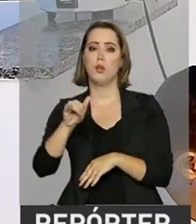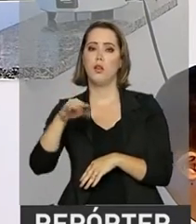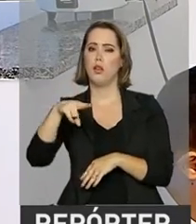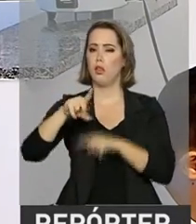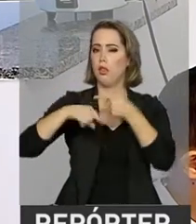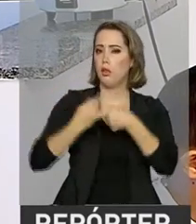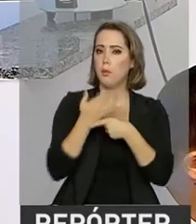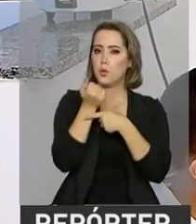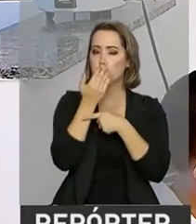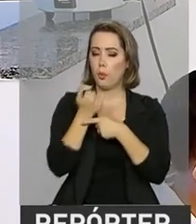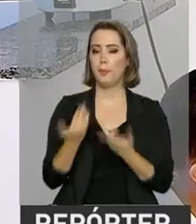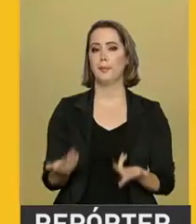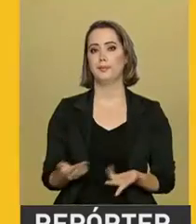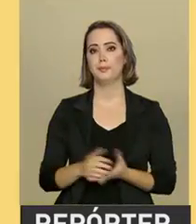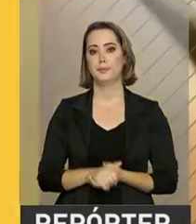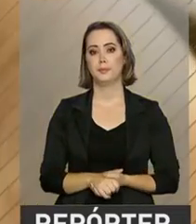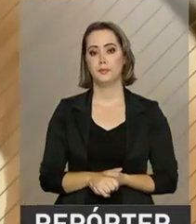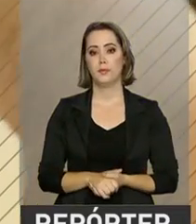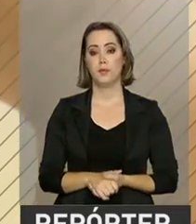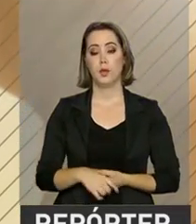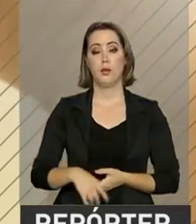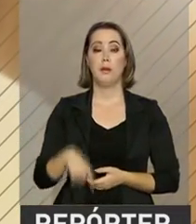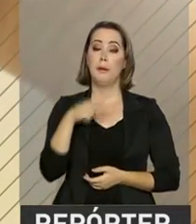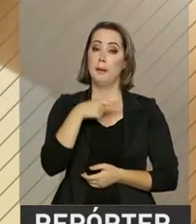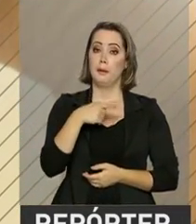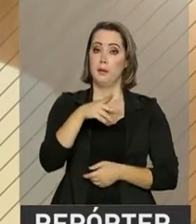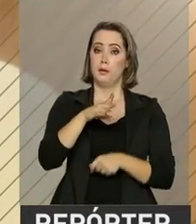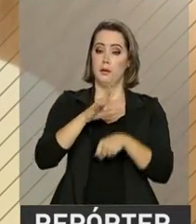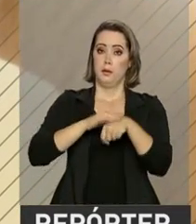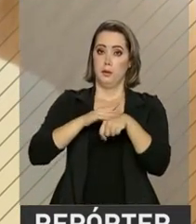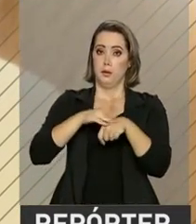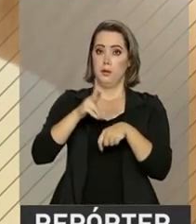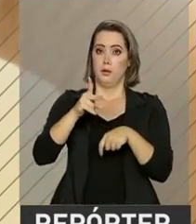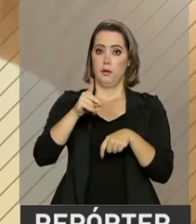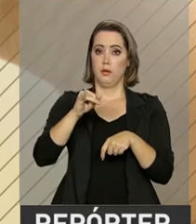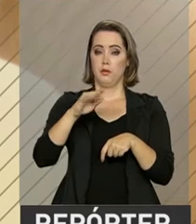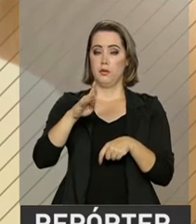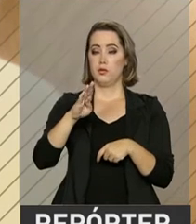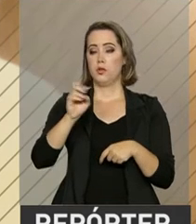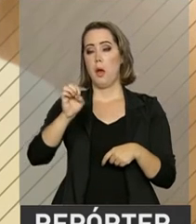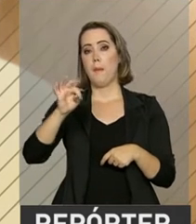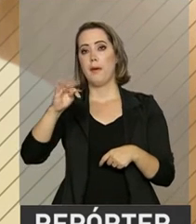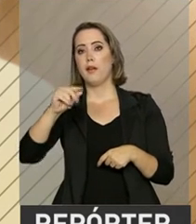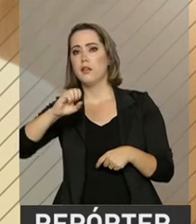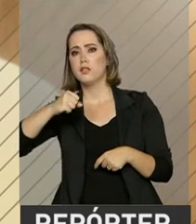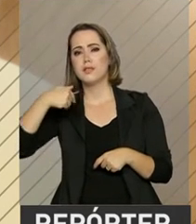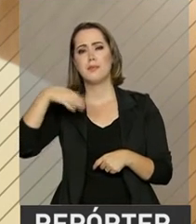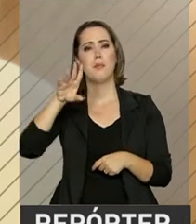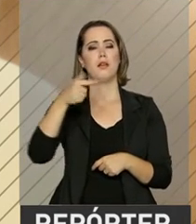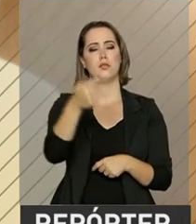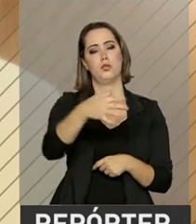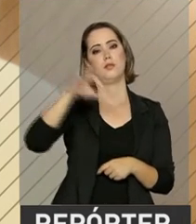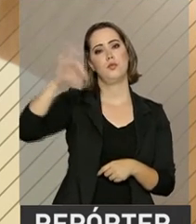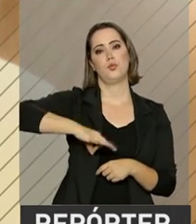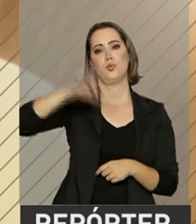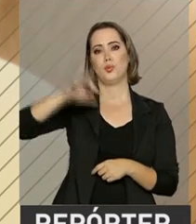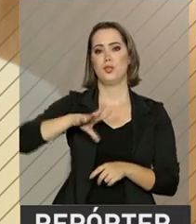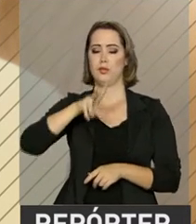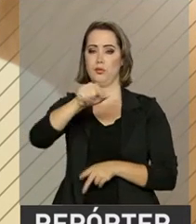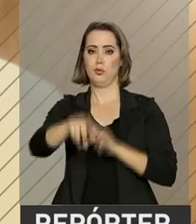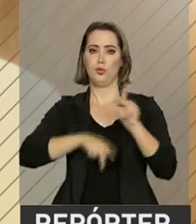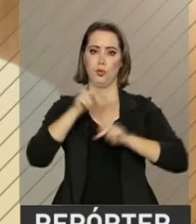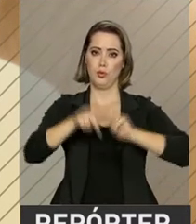com carboidratos o diabetes atingiu em 2015 mais de 7 por cento da população